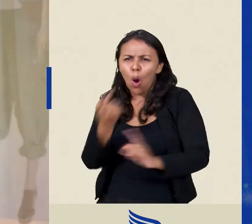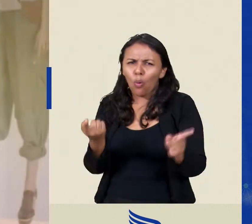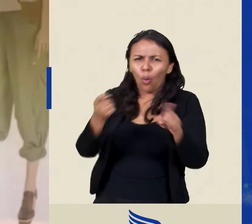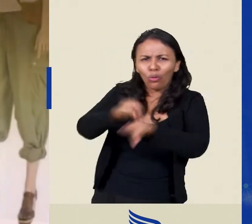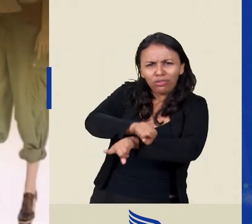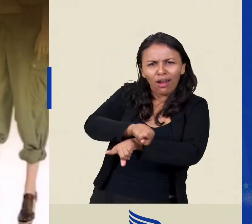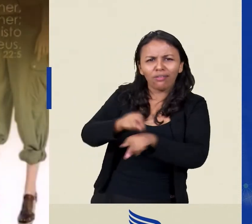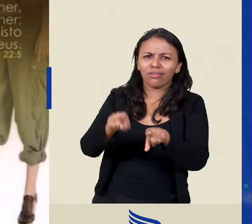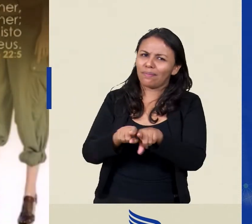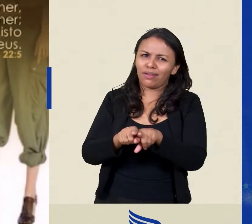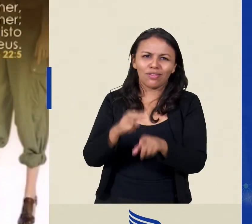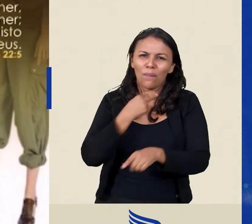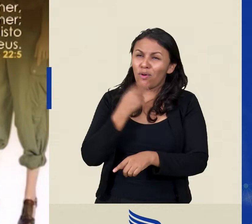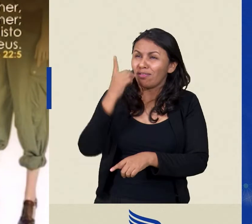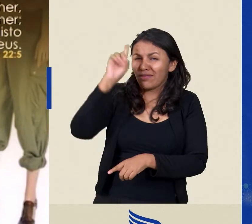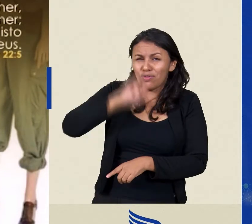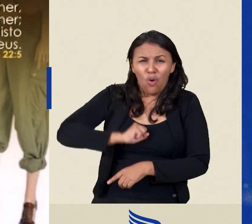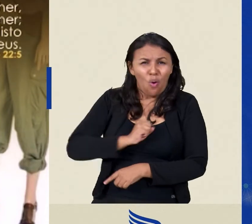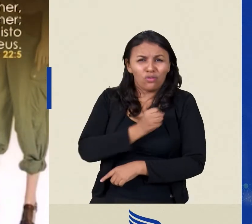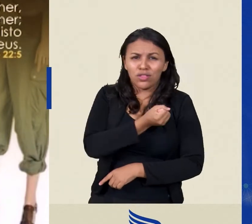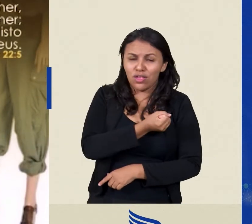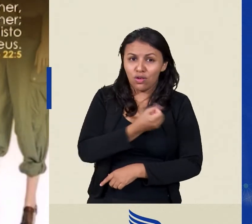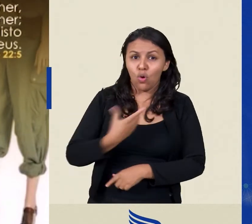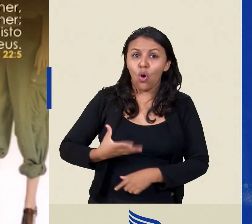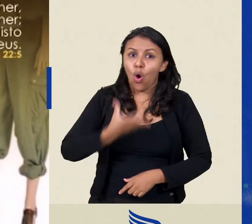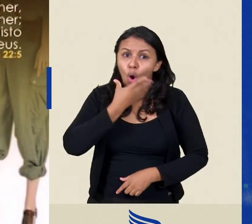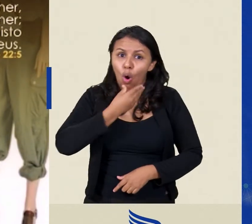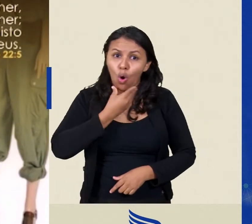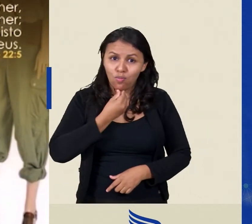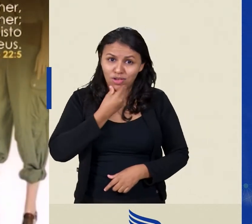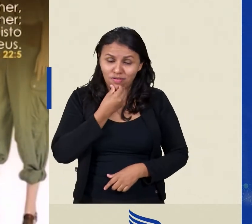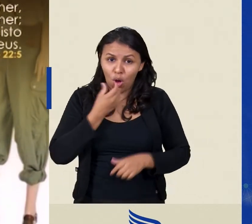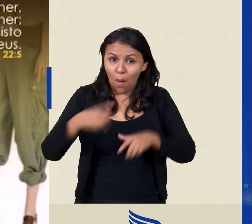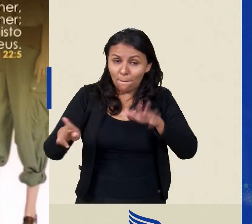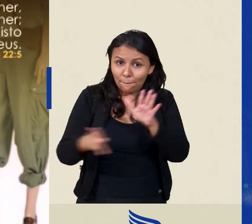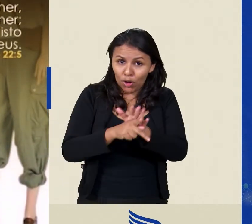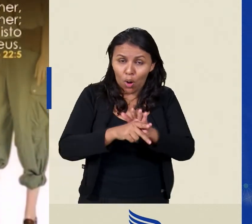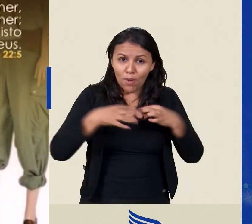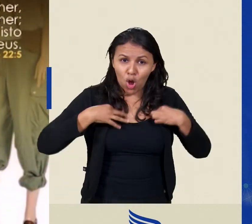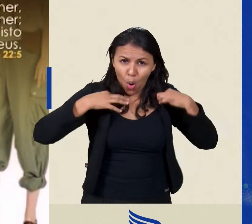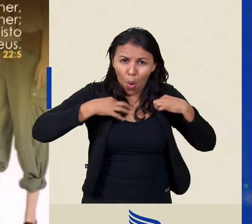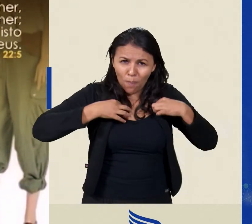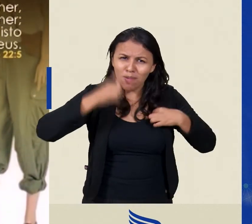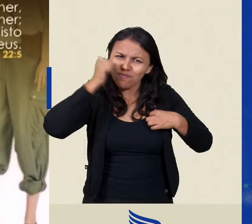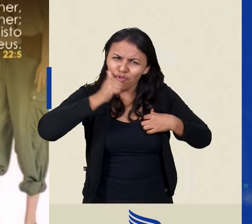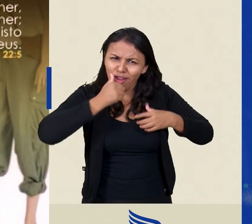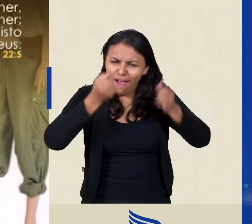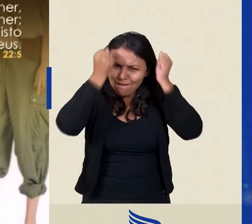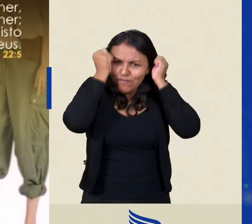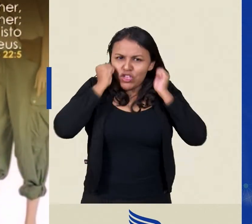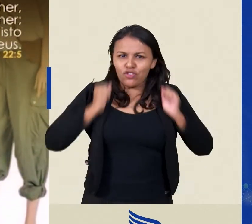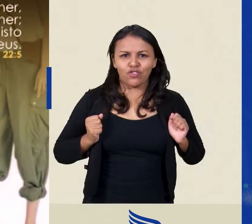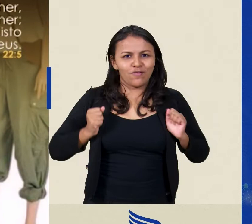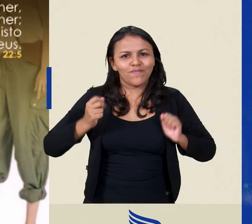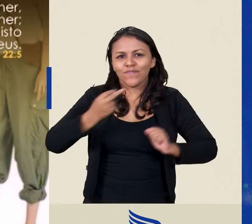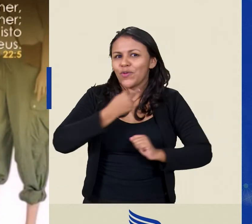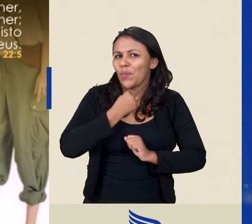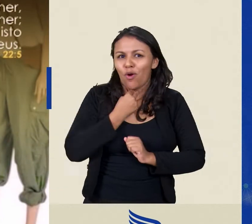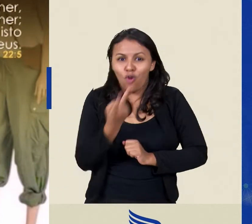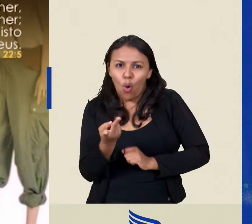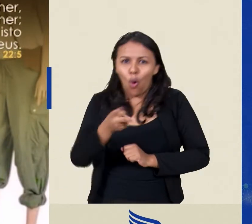abominação. Não haverá trajo de homem na mulher, e não vestirá o homem veste de mulher, porque qualquer que faz